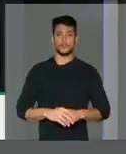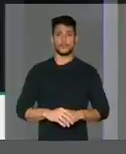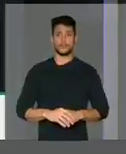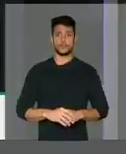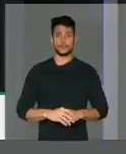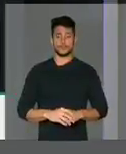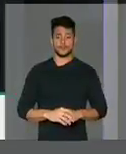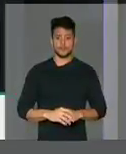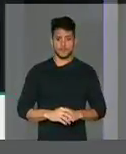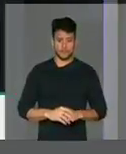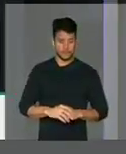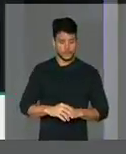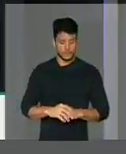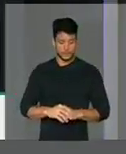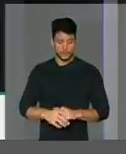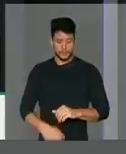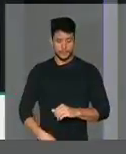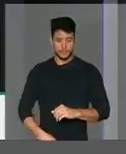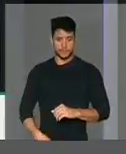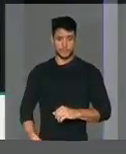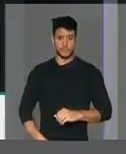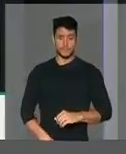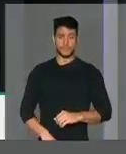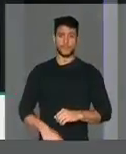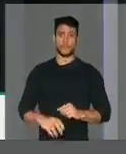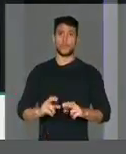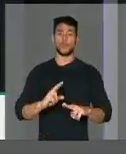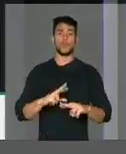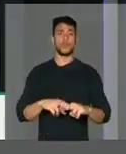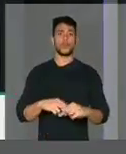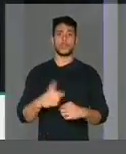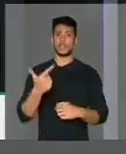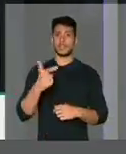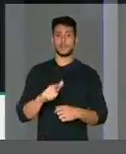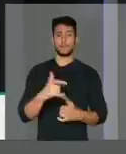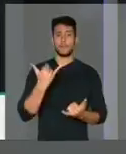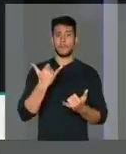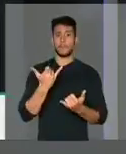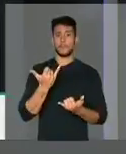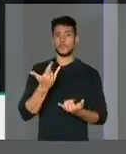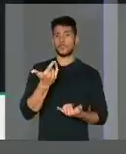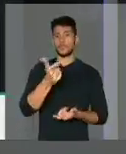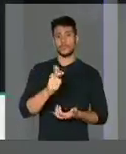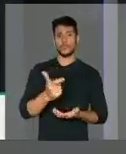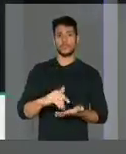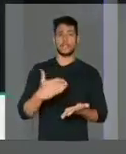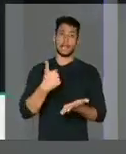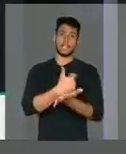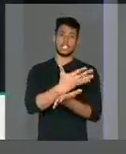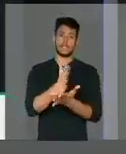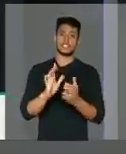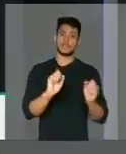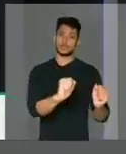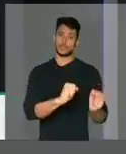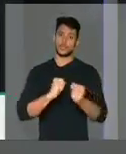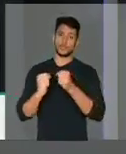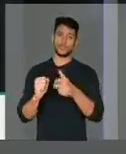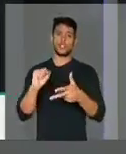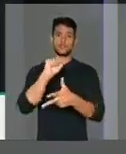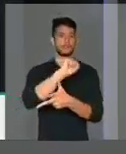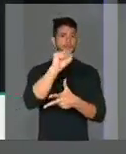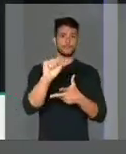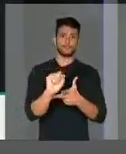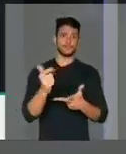não divide os seus poderes harmonicamente com o legislativo e com o judiciário. O poder